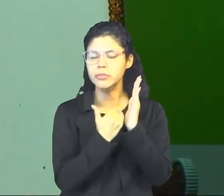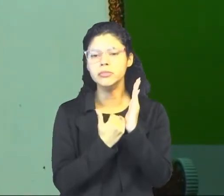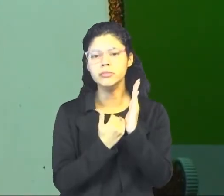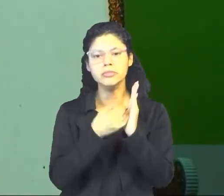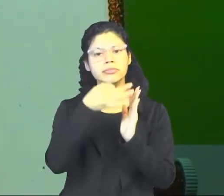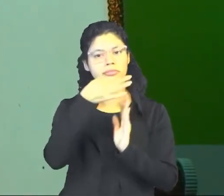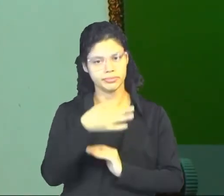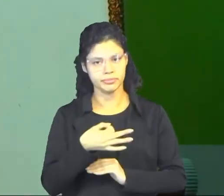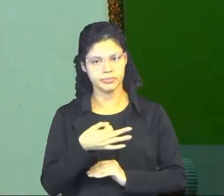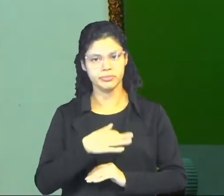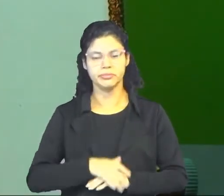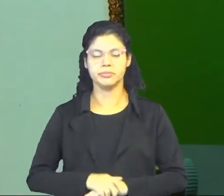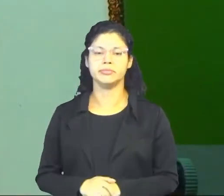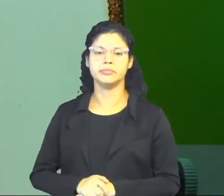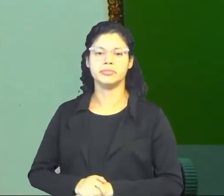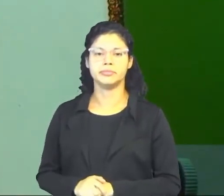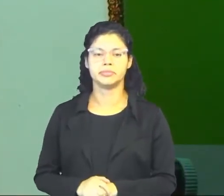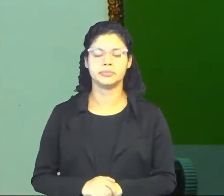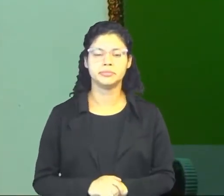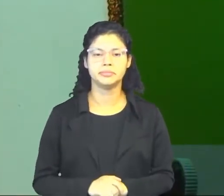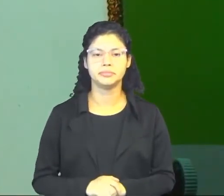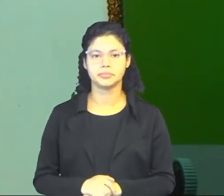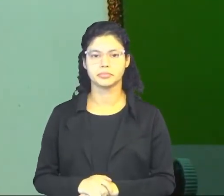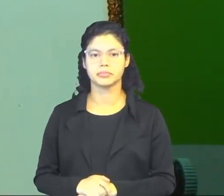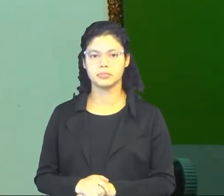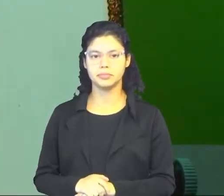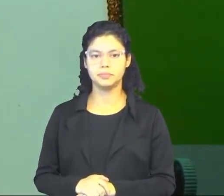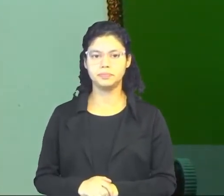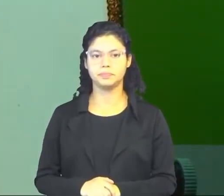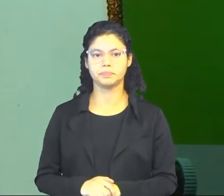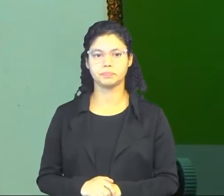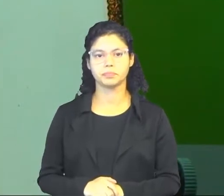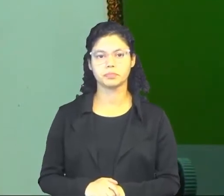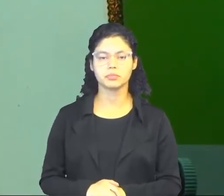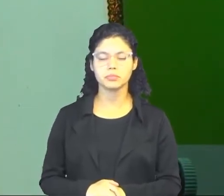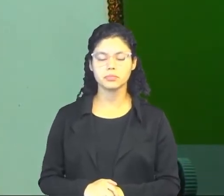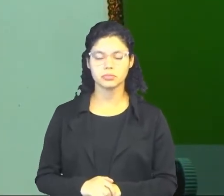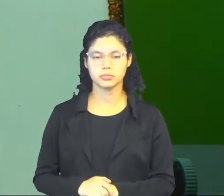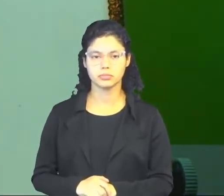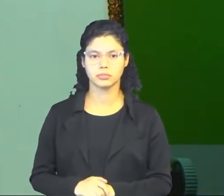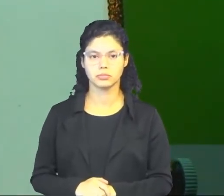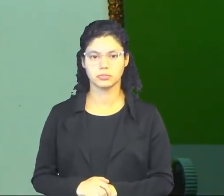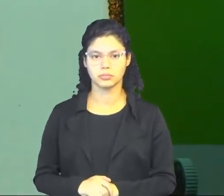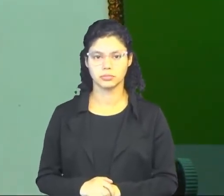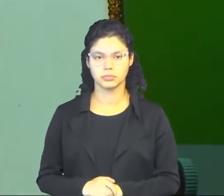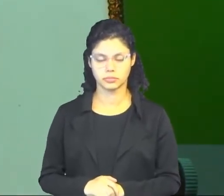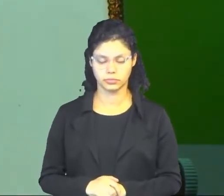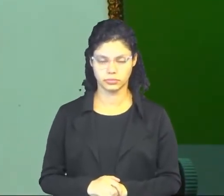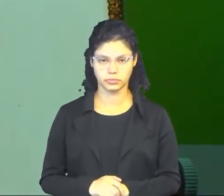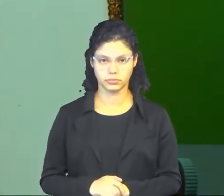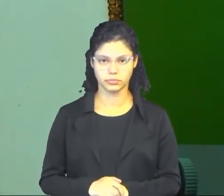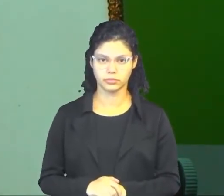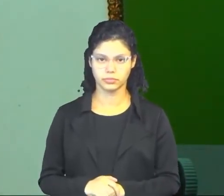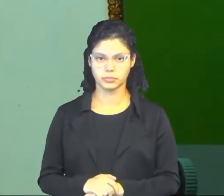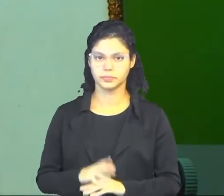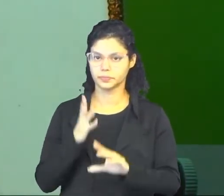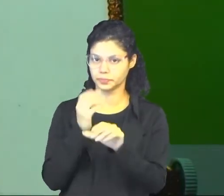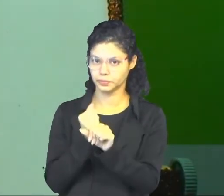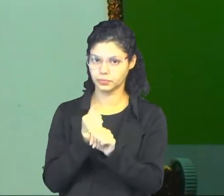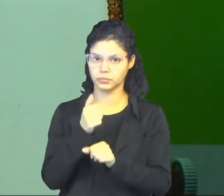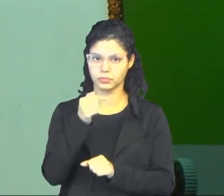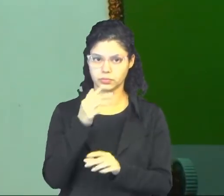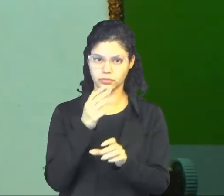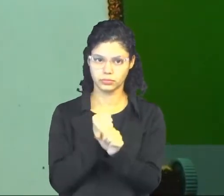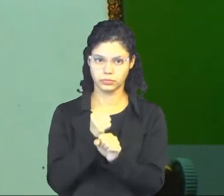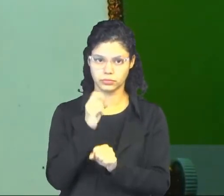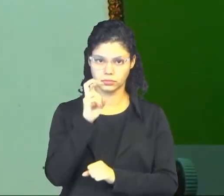posição errada. Unidade debaixo de unidade, dezena com dezena e centena com centena, nessa ordem, tá? E aí eu somo 7